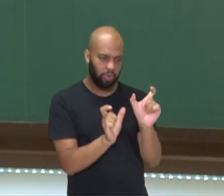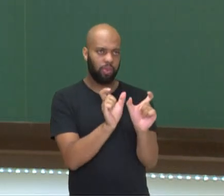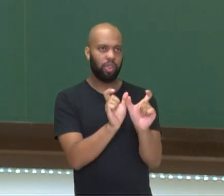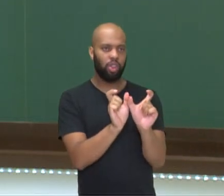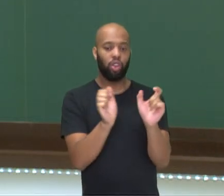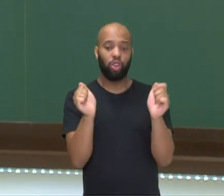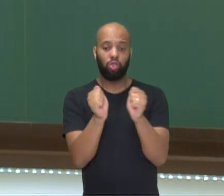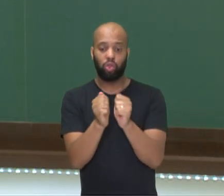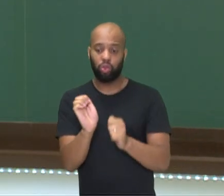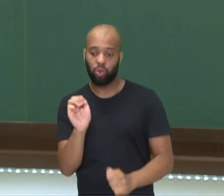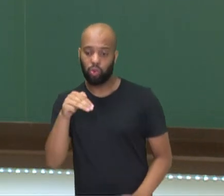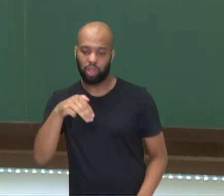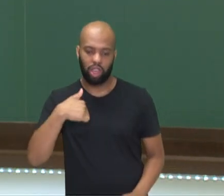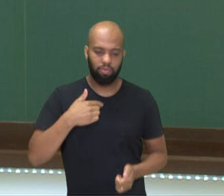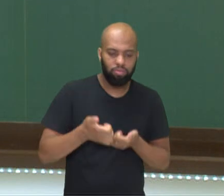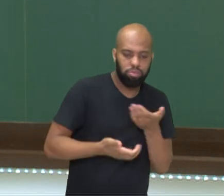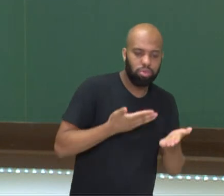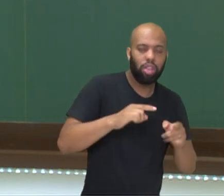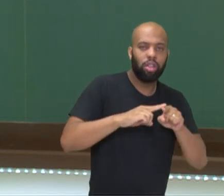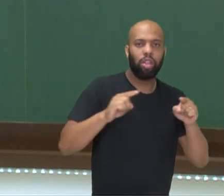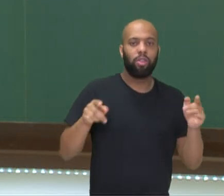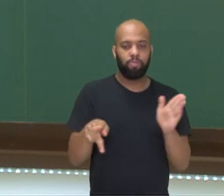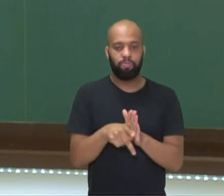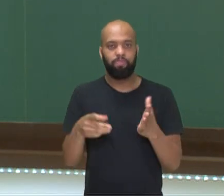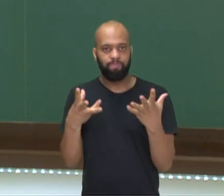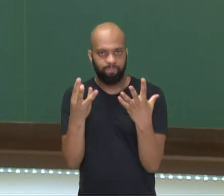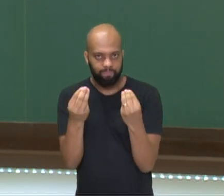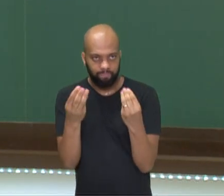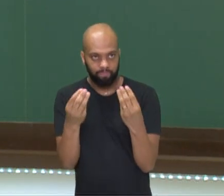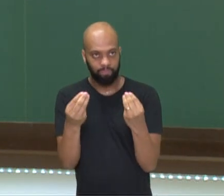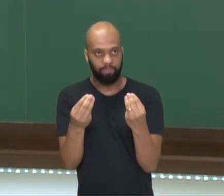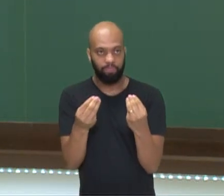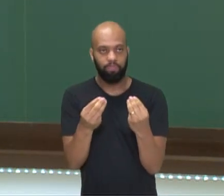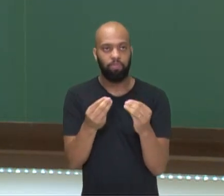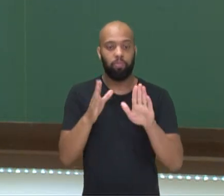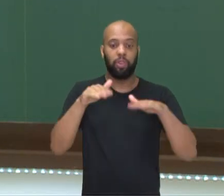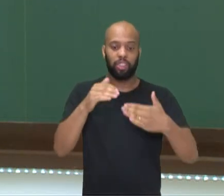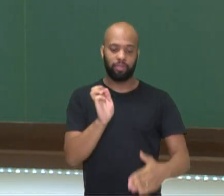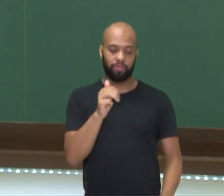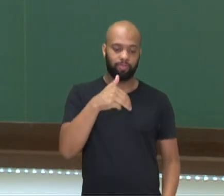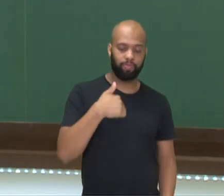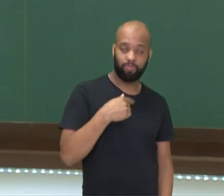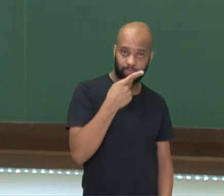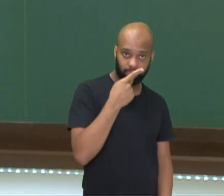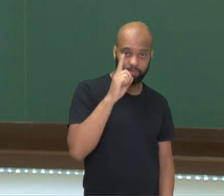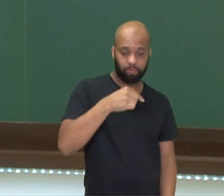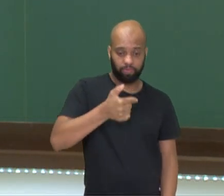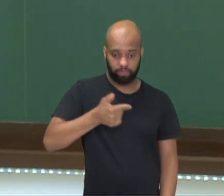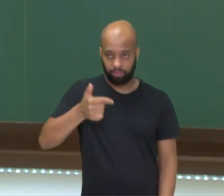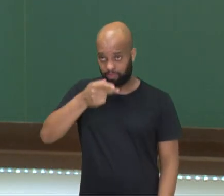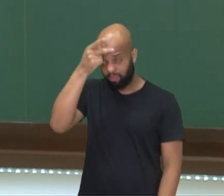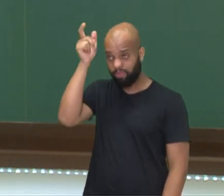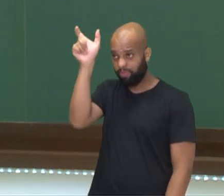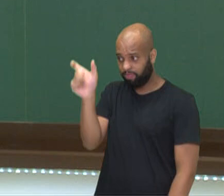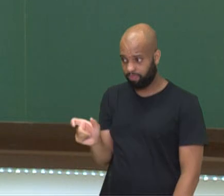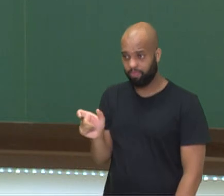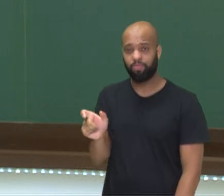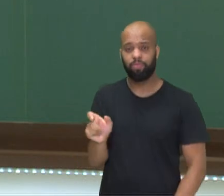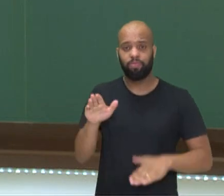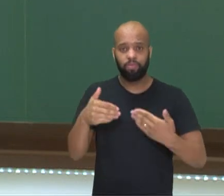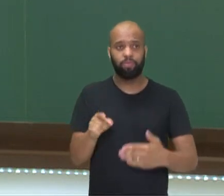quem eu falo, só que está no plural. E esse com quem eu falo seria a segunda pessoa, né? Seria